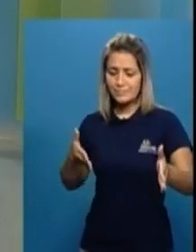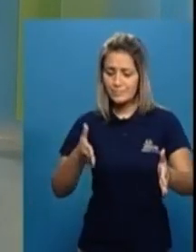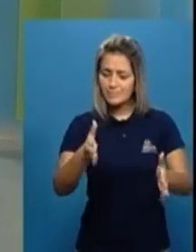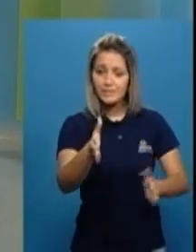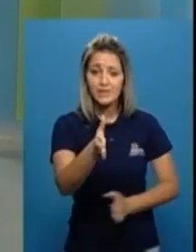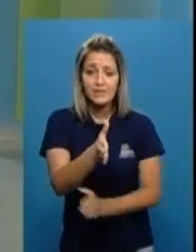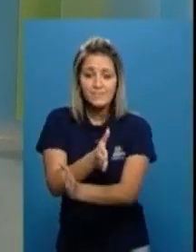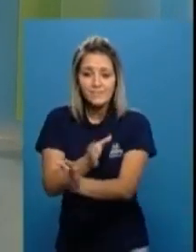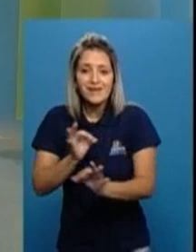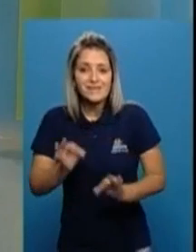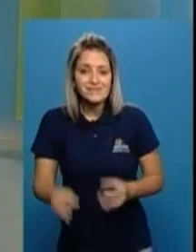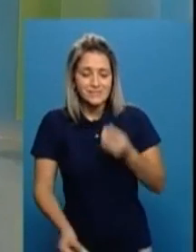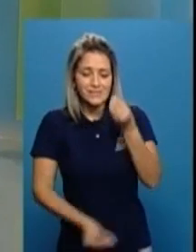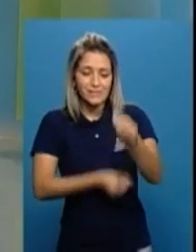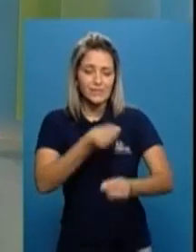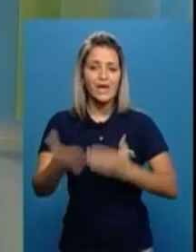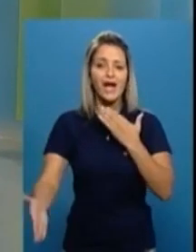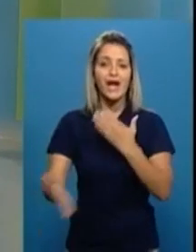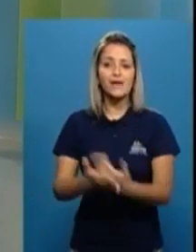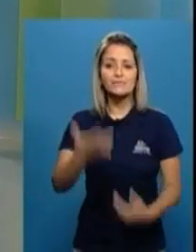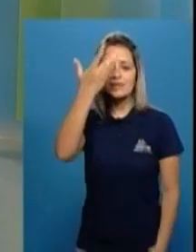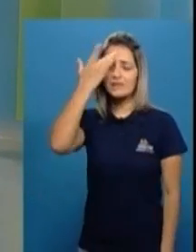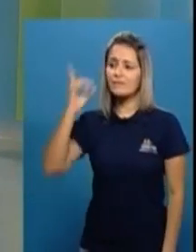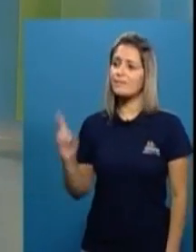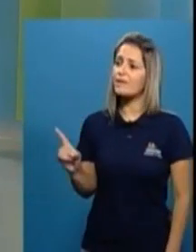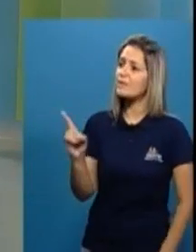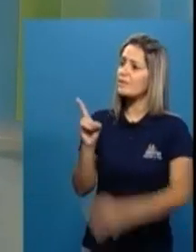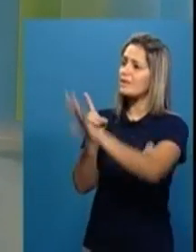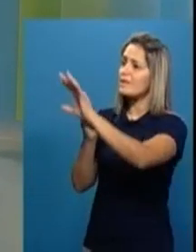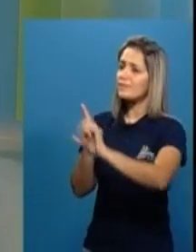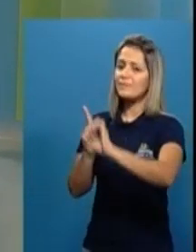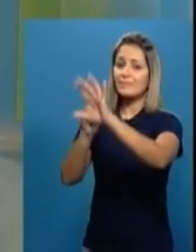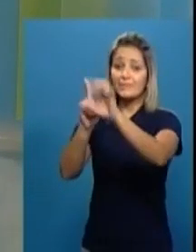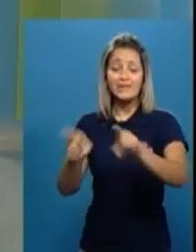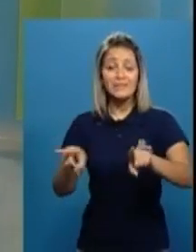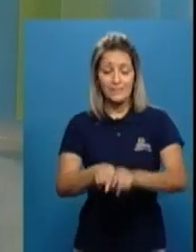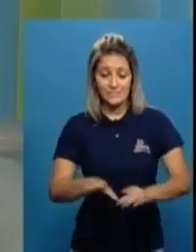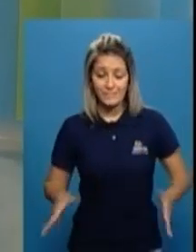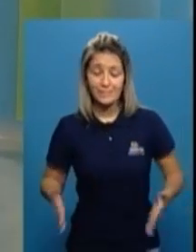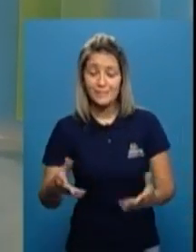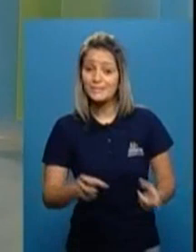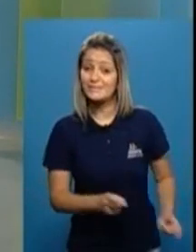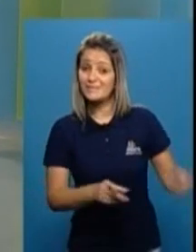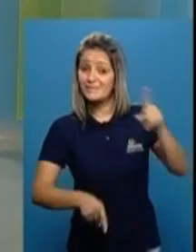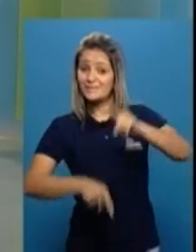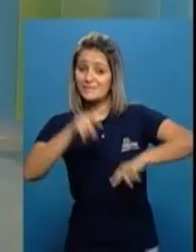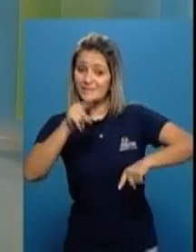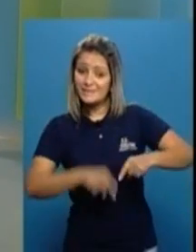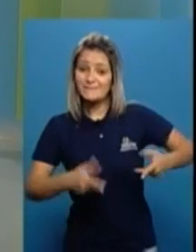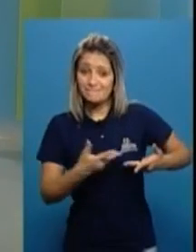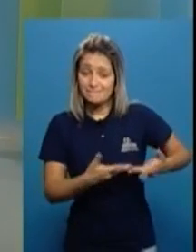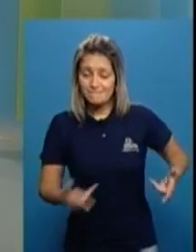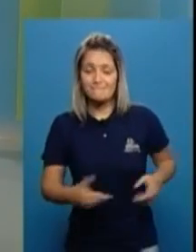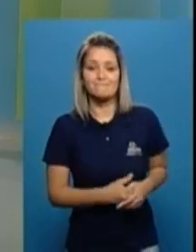sequência determinada que favoreça o fluxo das pessoas e estimule as vendas das mercadorias ao consumidor.